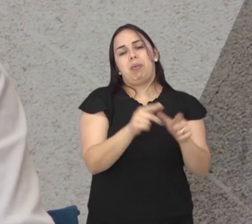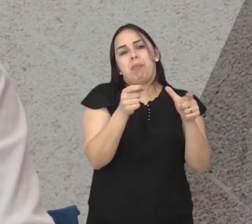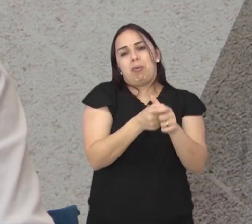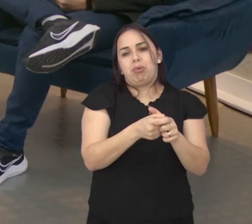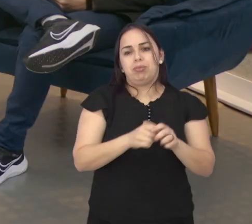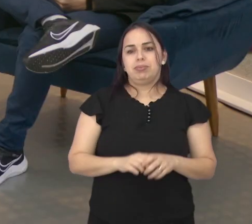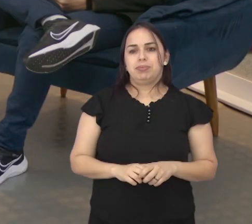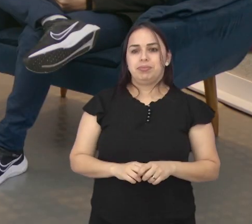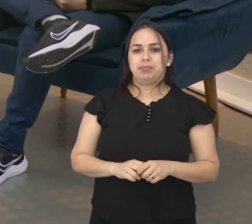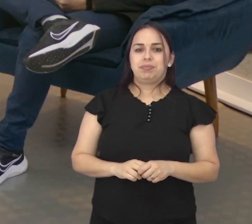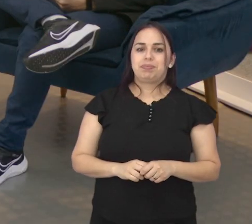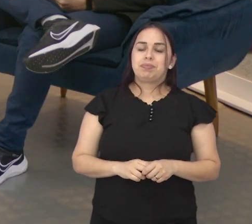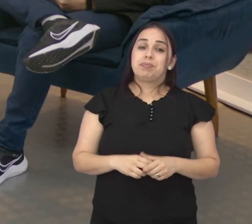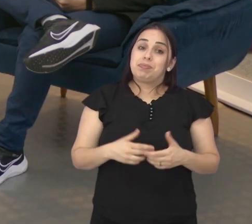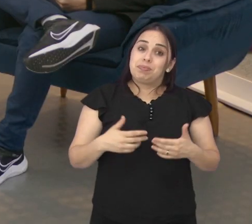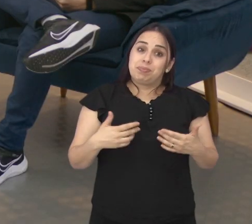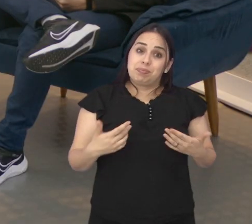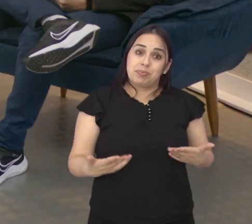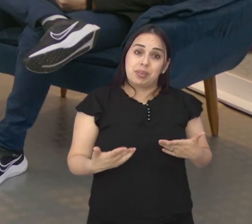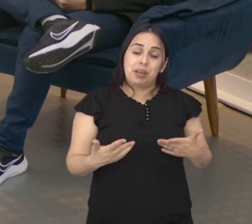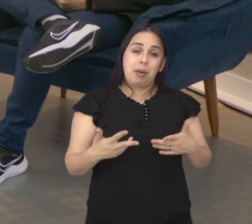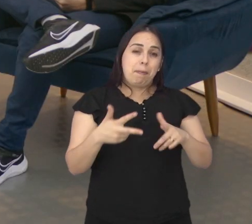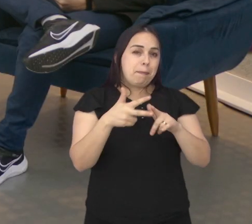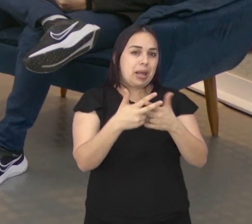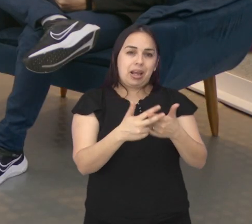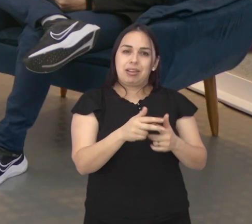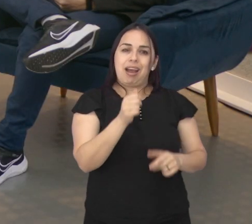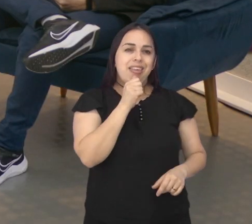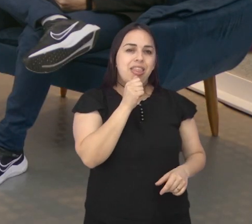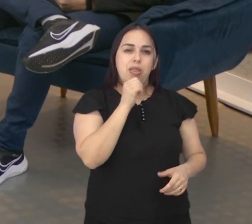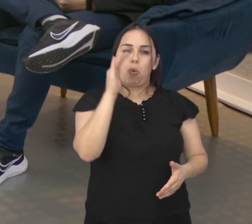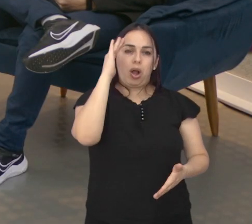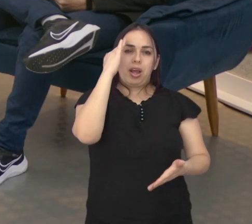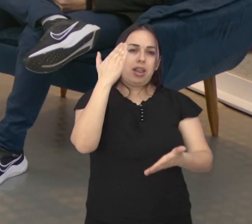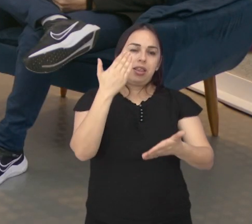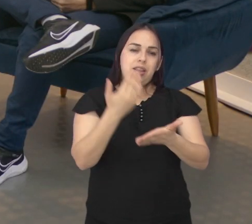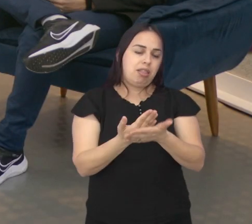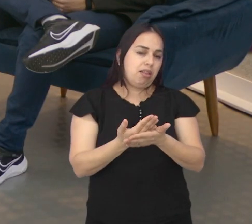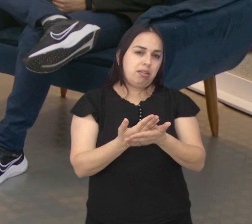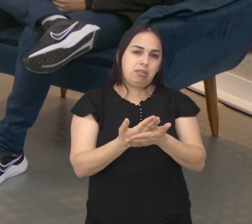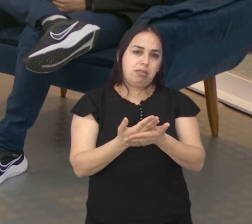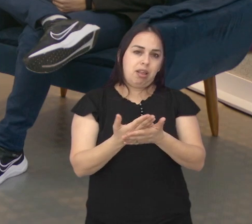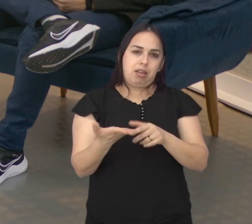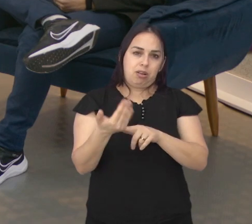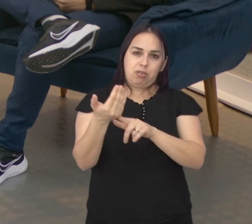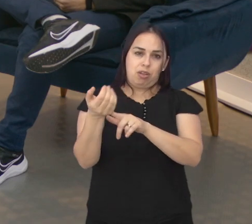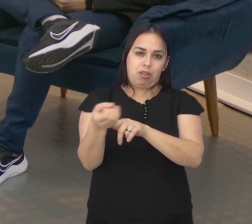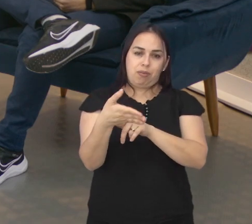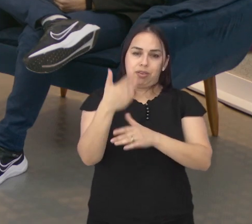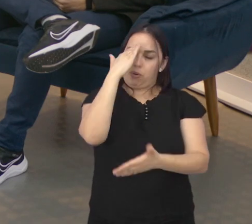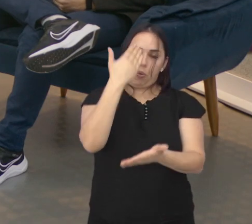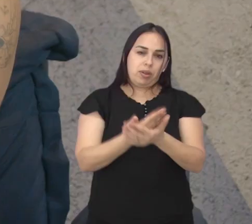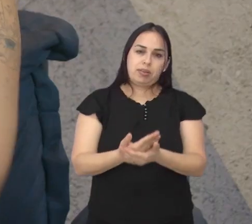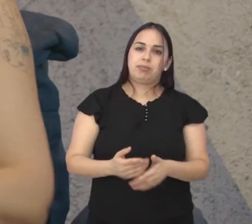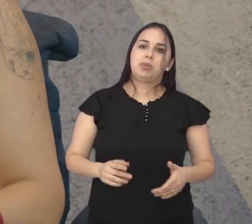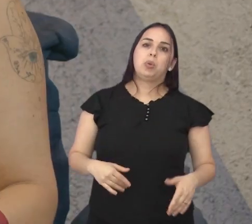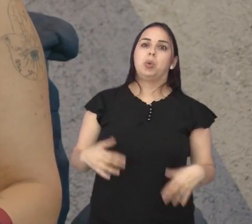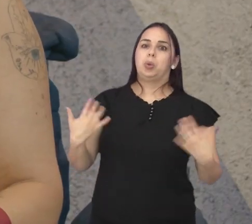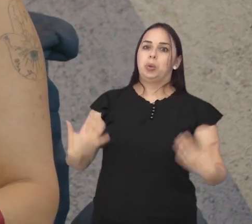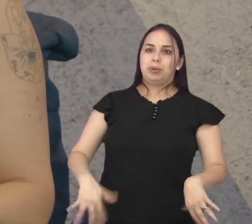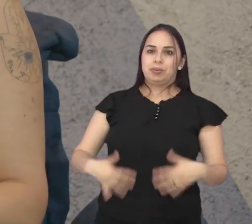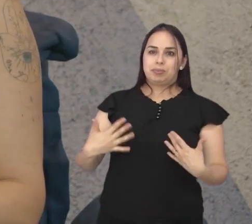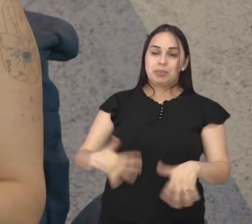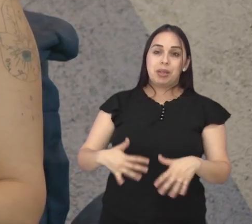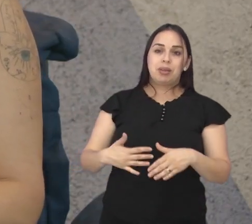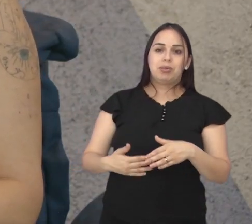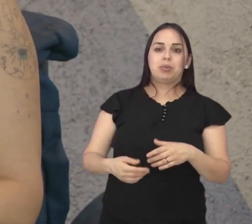mecânico. Poxa, olha... O mecânico ainda não está acreditando nessa nova tecnologia. Roberto, é